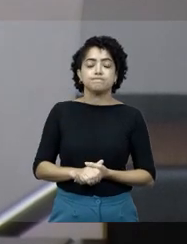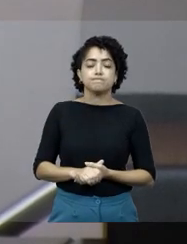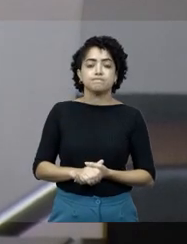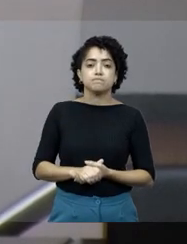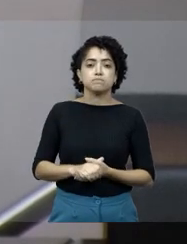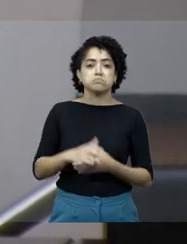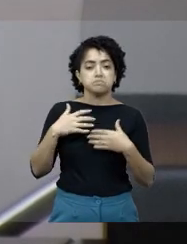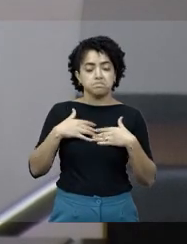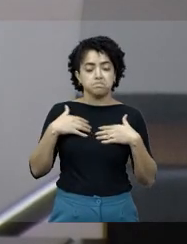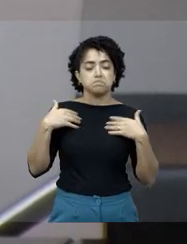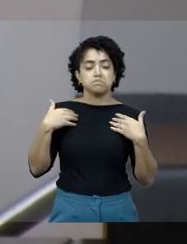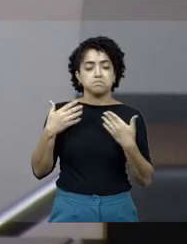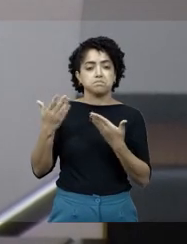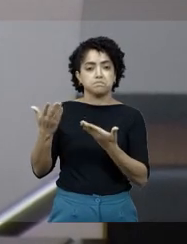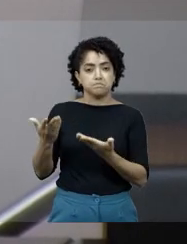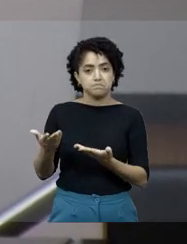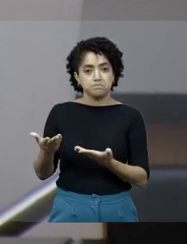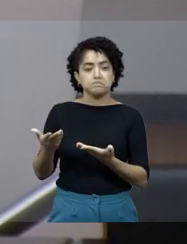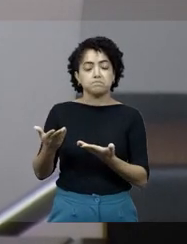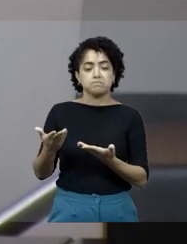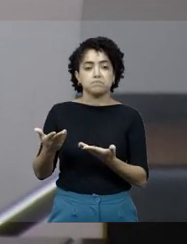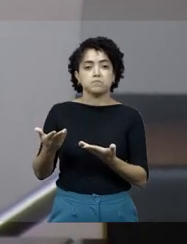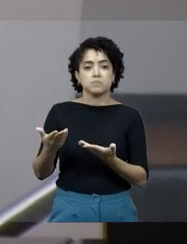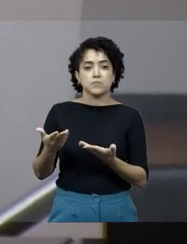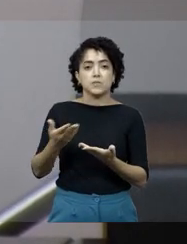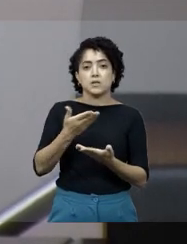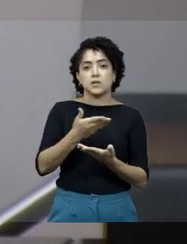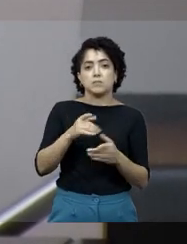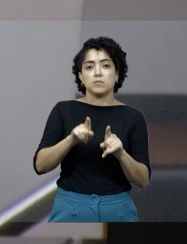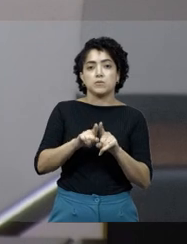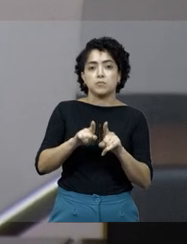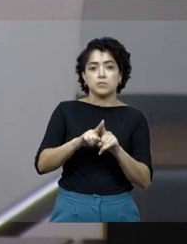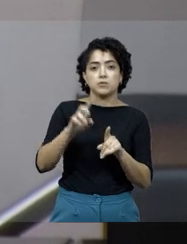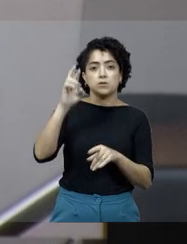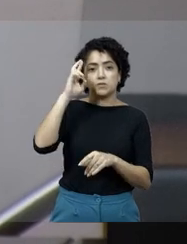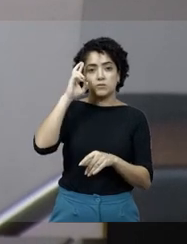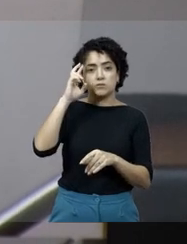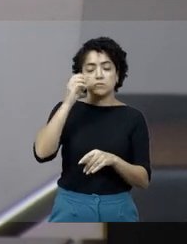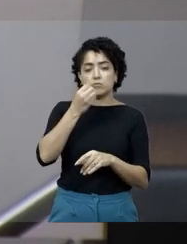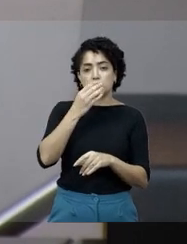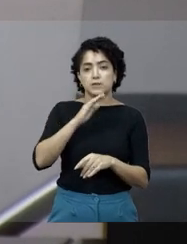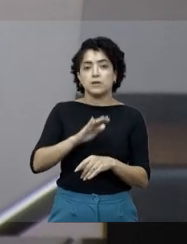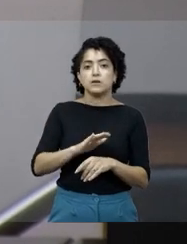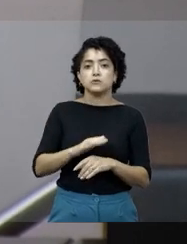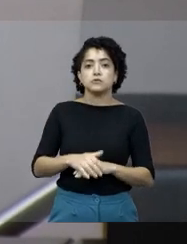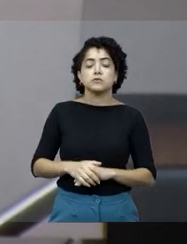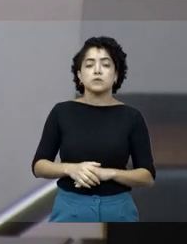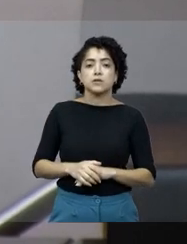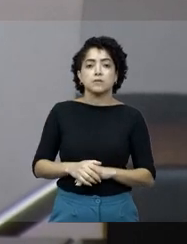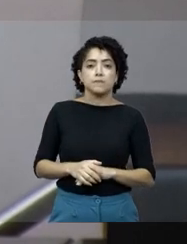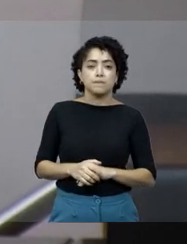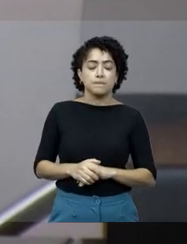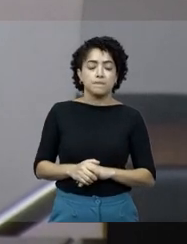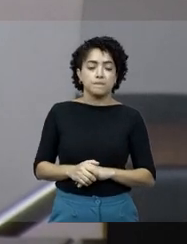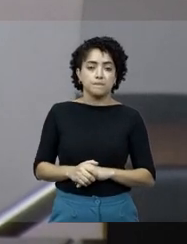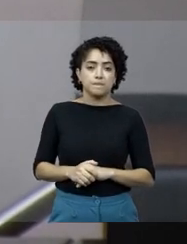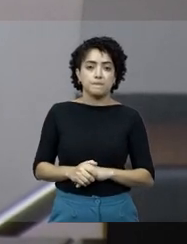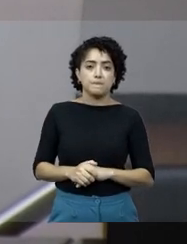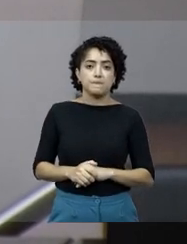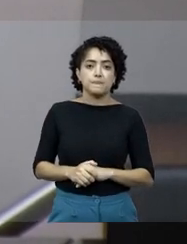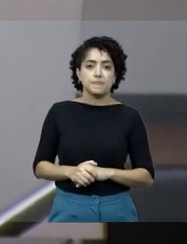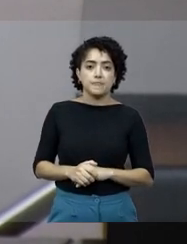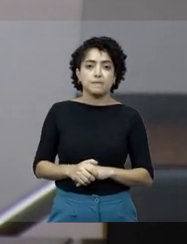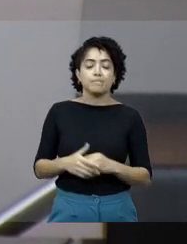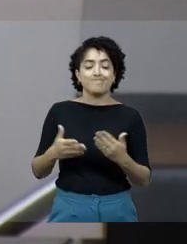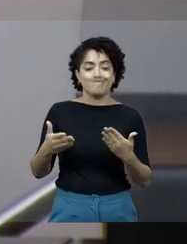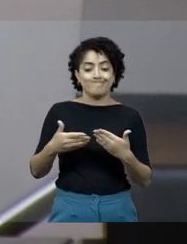ser presidido por Vossa Excelência aqui. Deputado Alba, muito boa tarde. É, vai de mal a